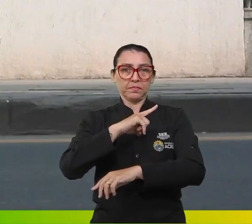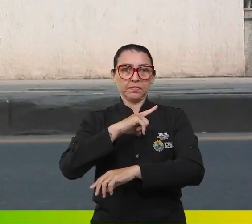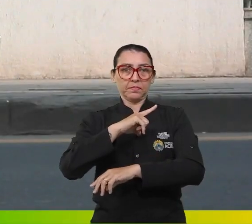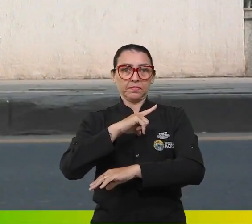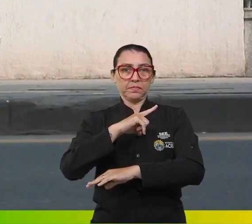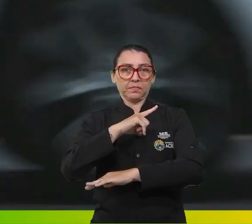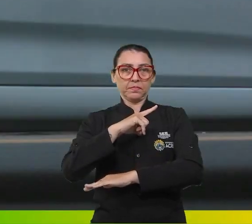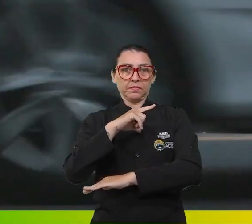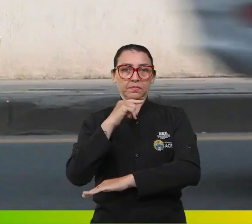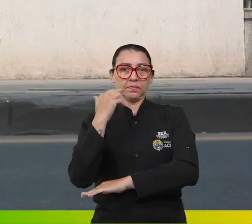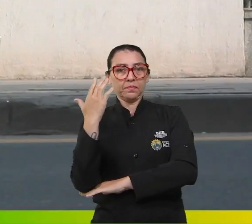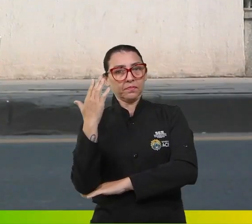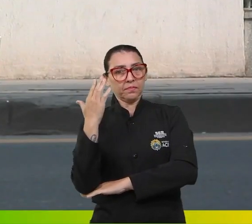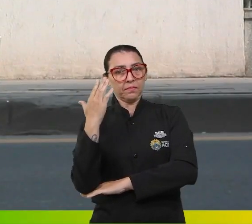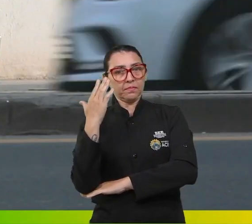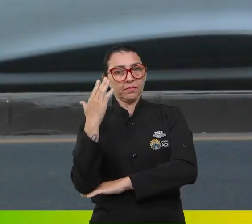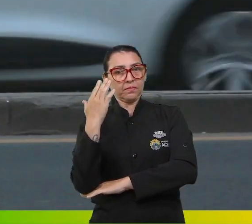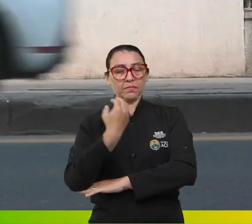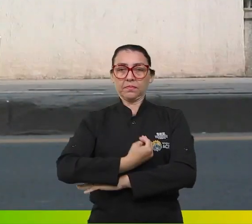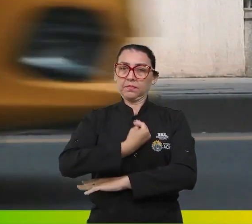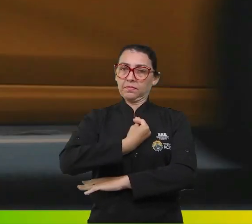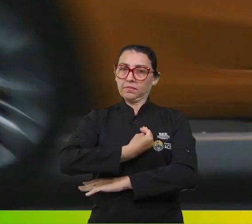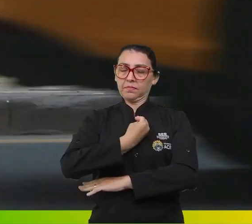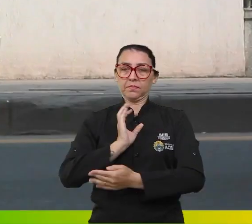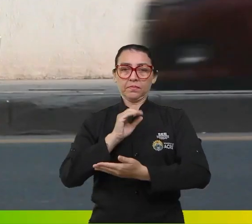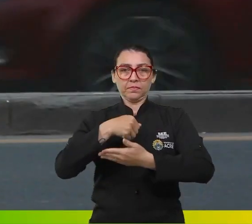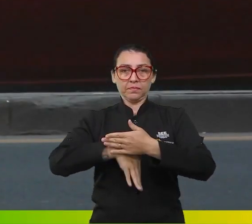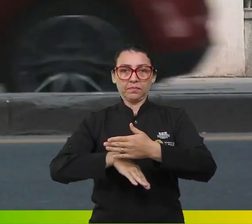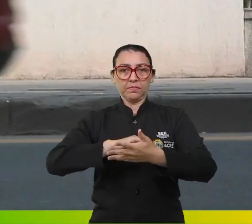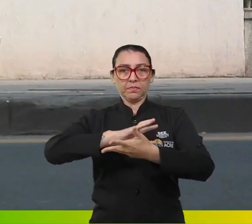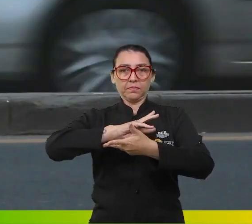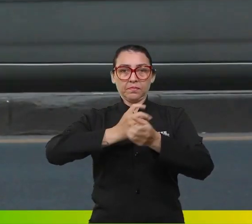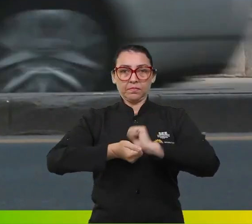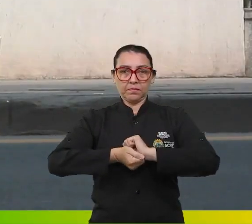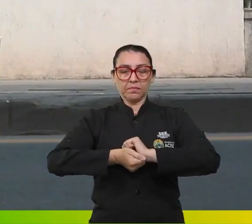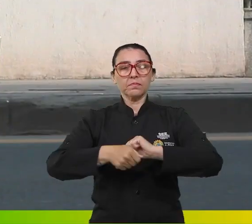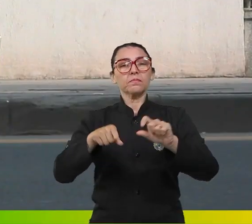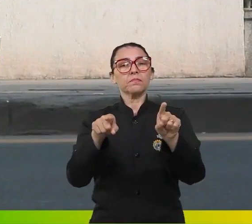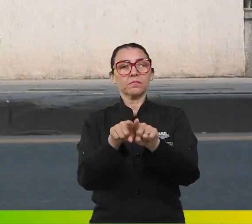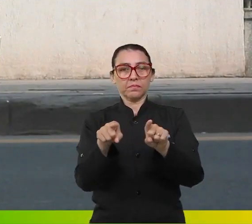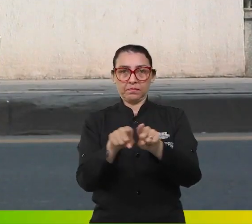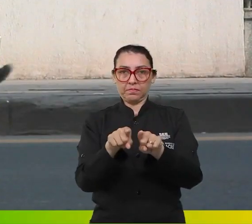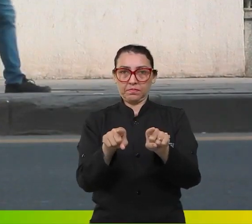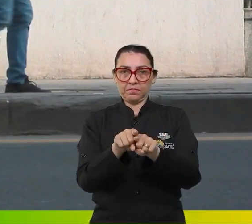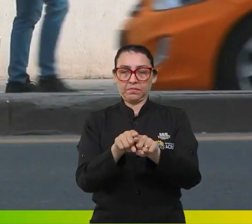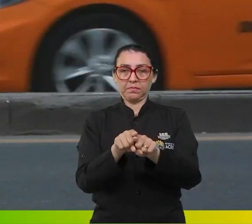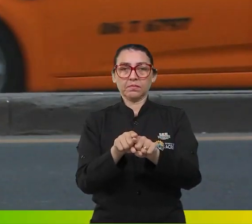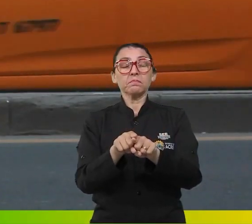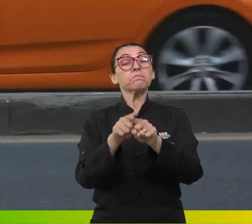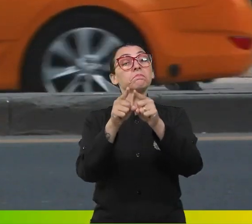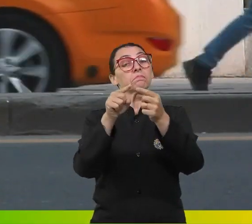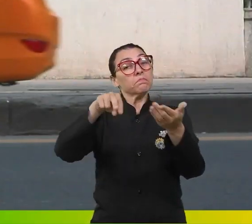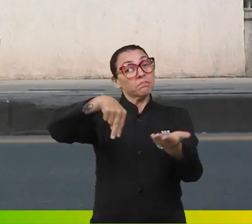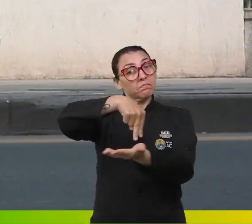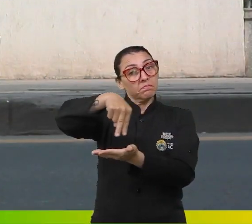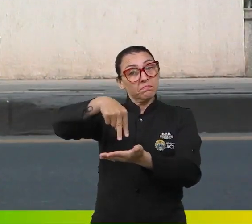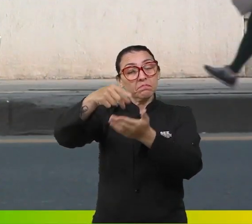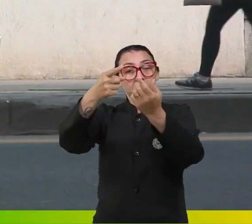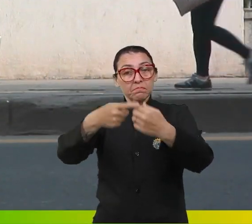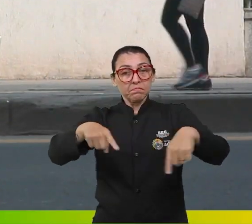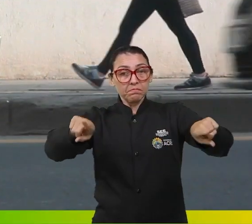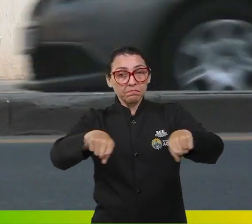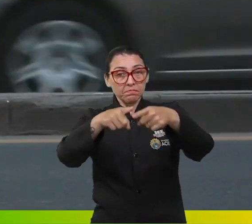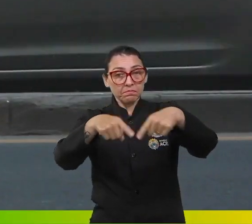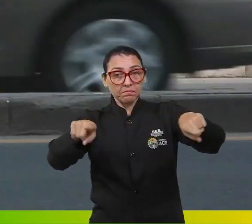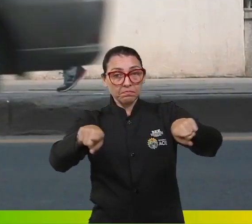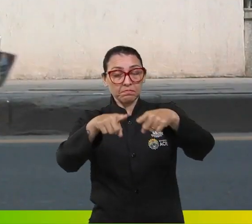vivas, que são um tipo de performance dentro das artes cênicas. A gente tem a dança, a música